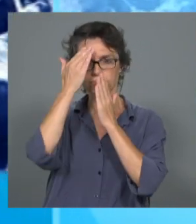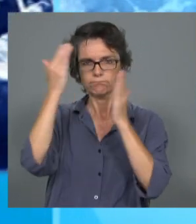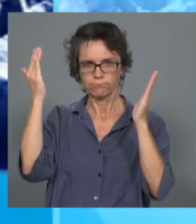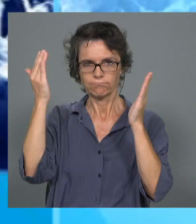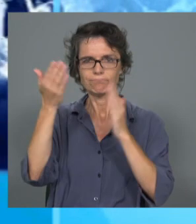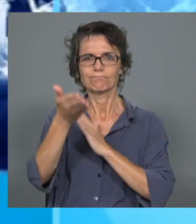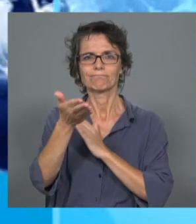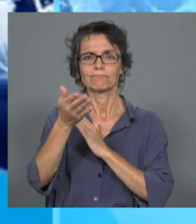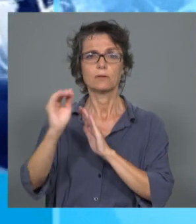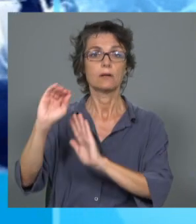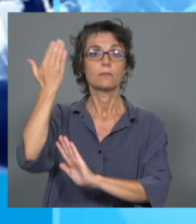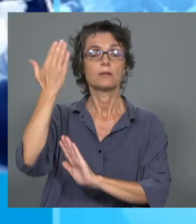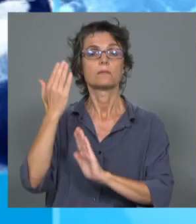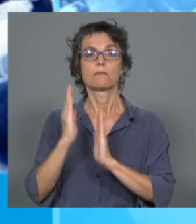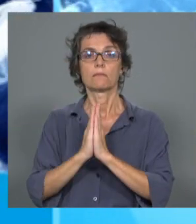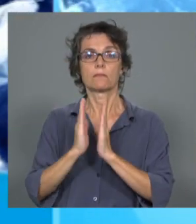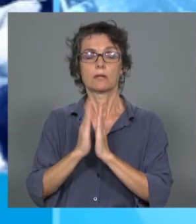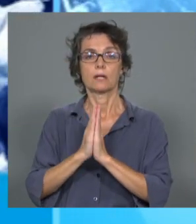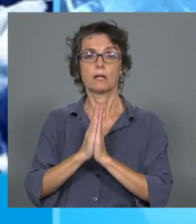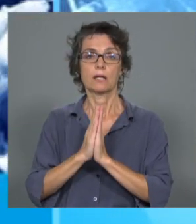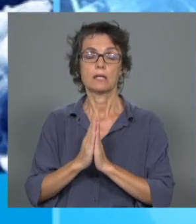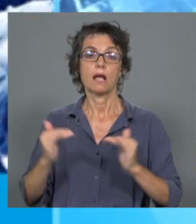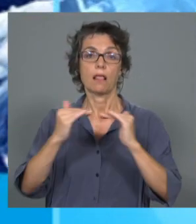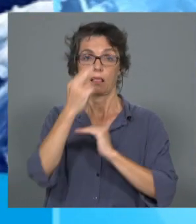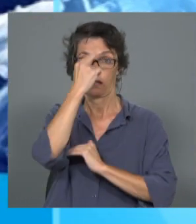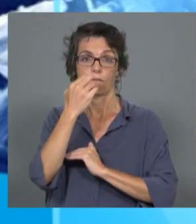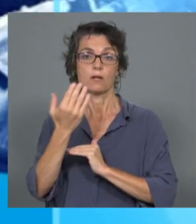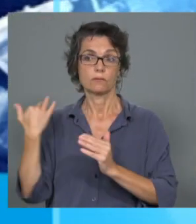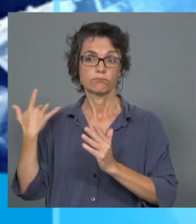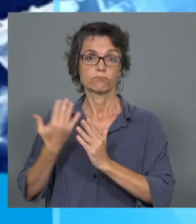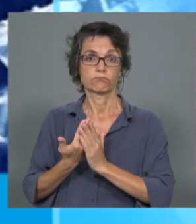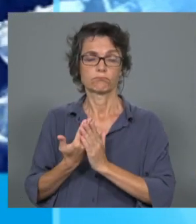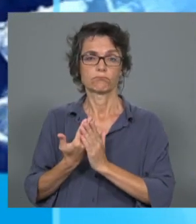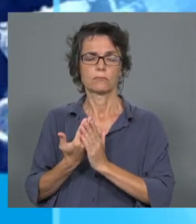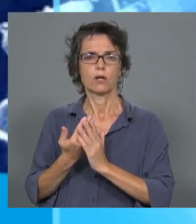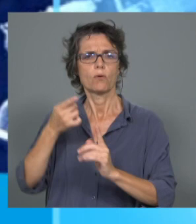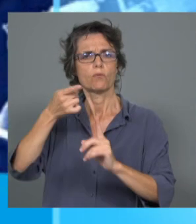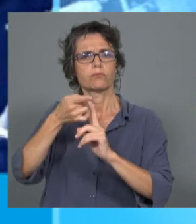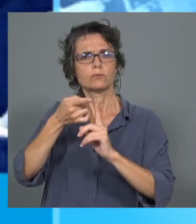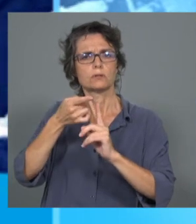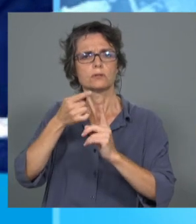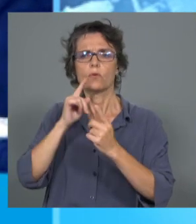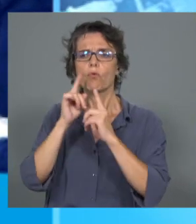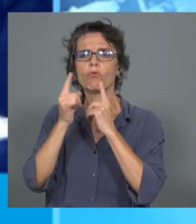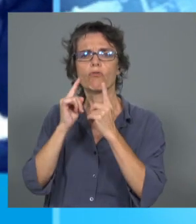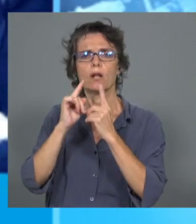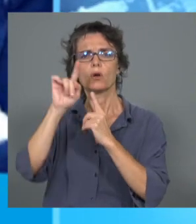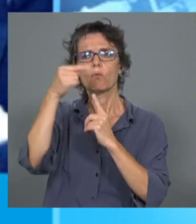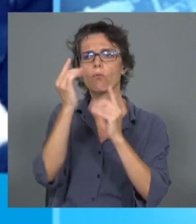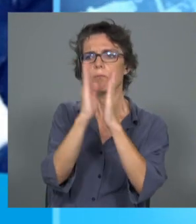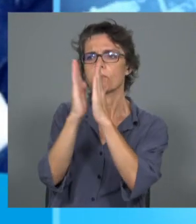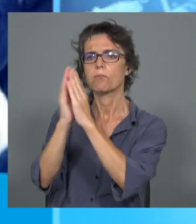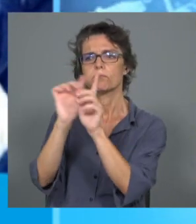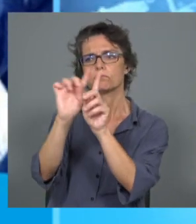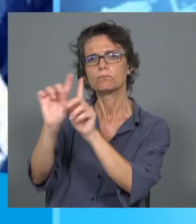igreja historicamente em Portugal, para dialogar com as outras igrejas. Coisa que, aliás, acontece, sabemos